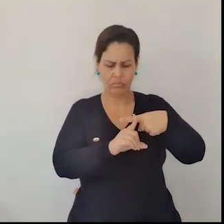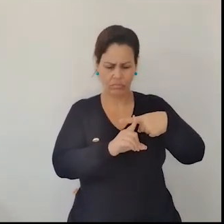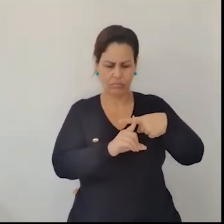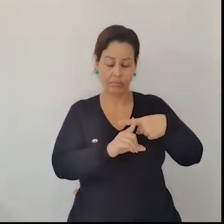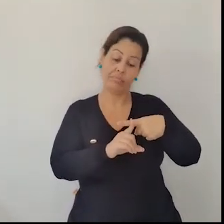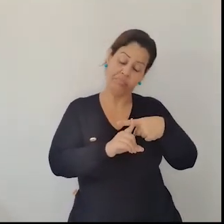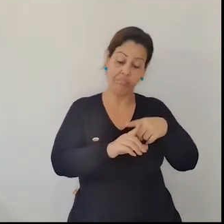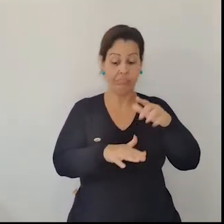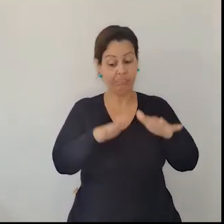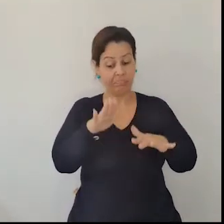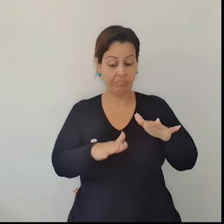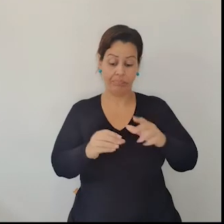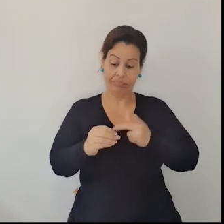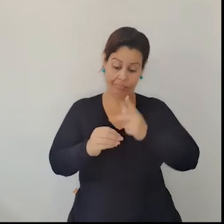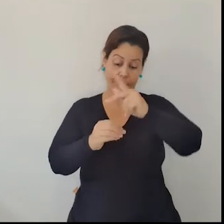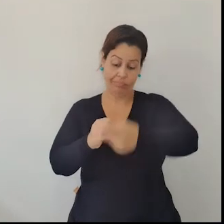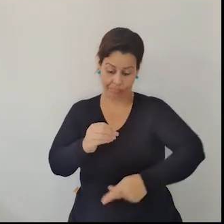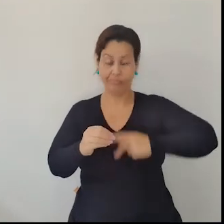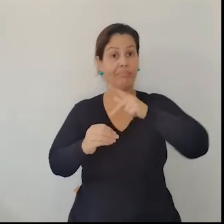por partículas positivas,